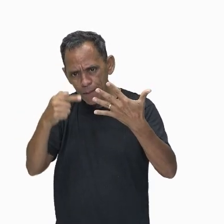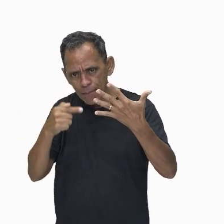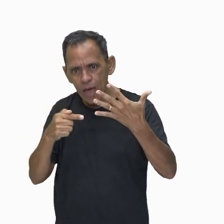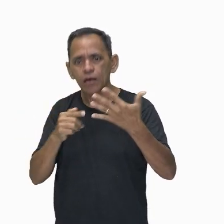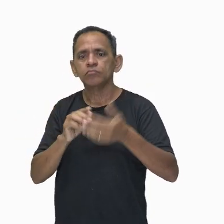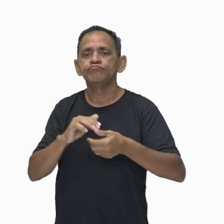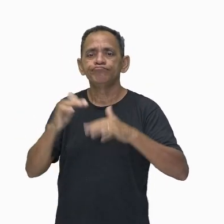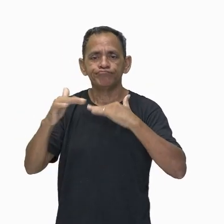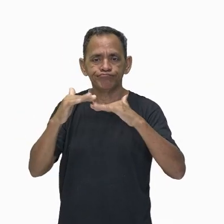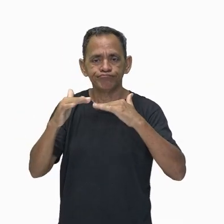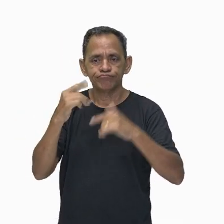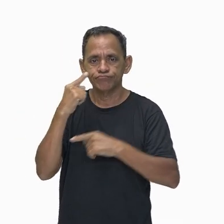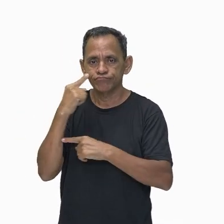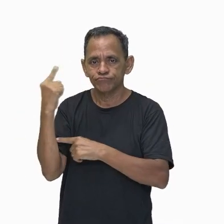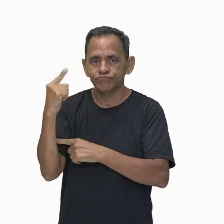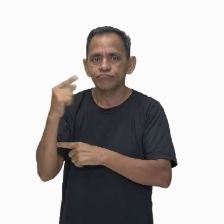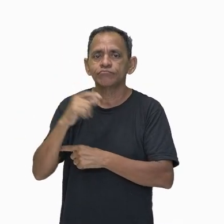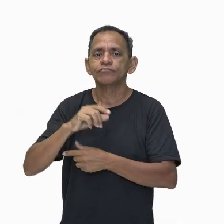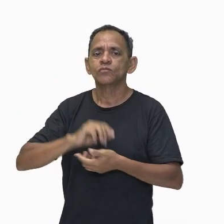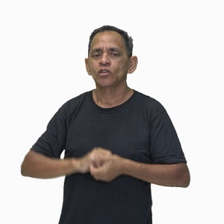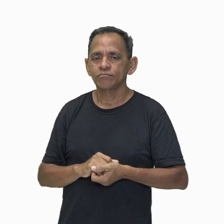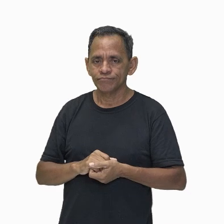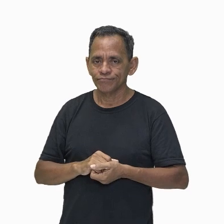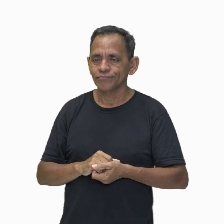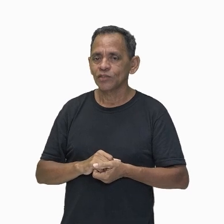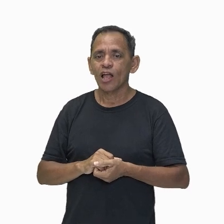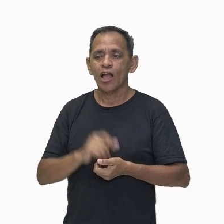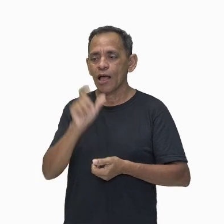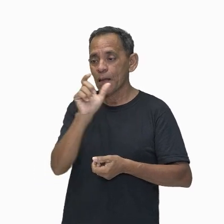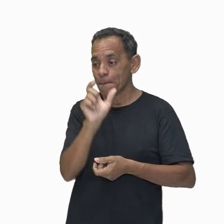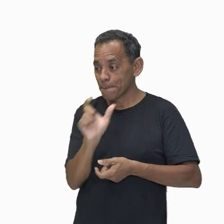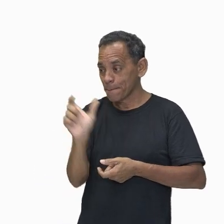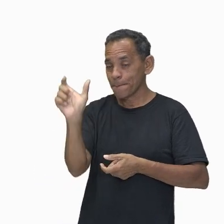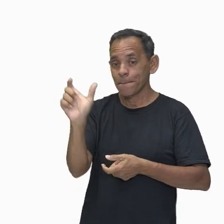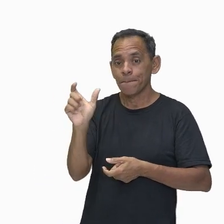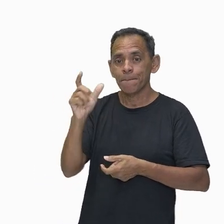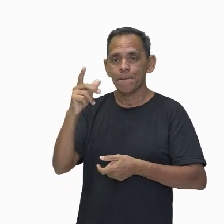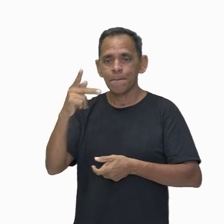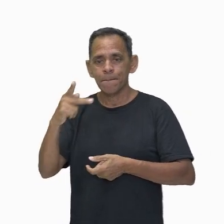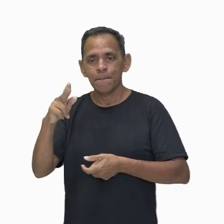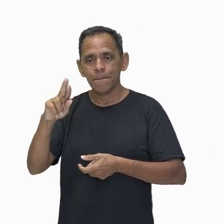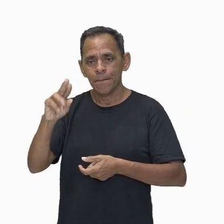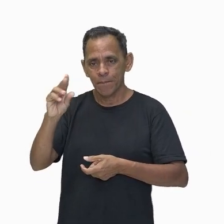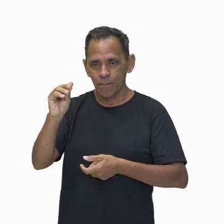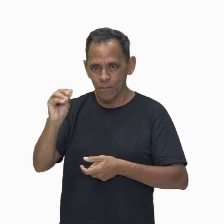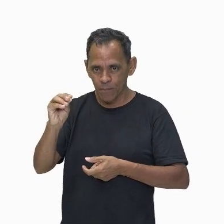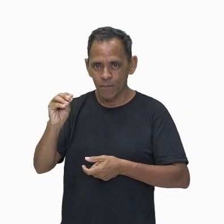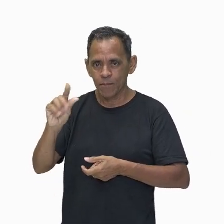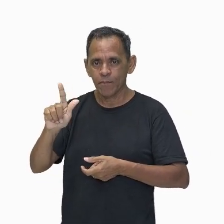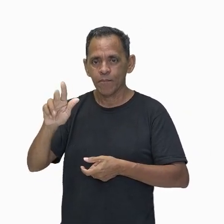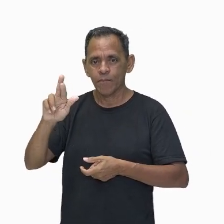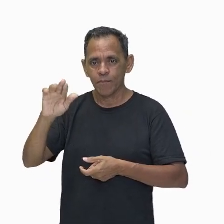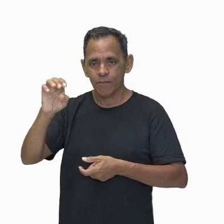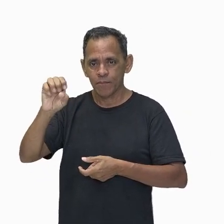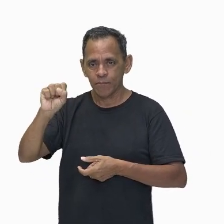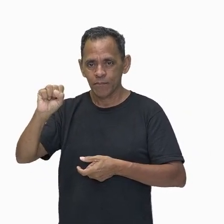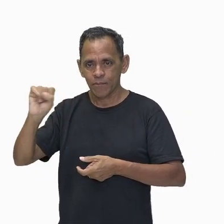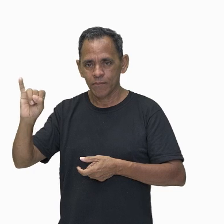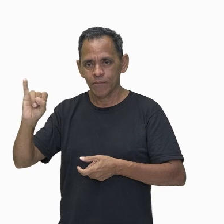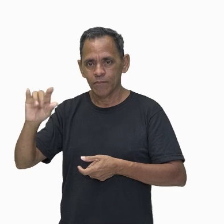movimento. Movimento progressivo, pessoal. Olha só, progressivo,